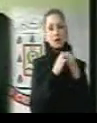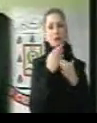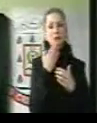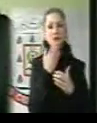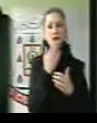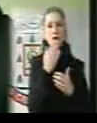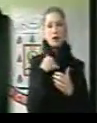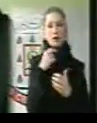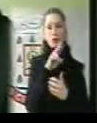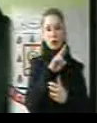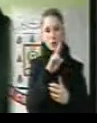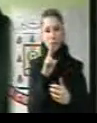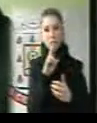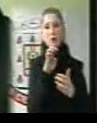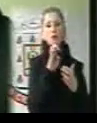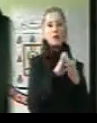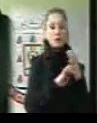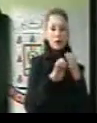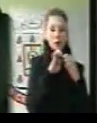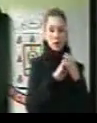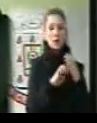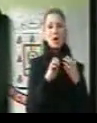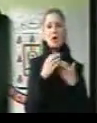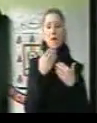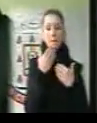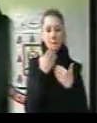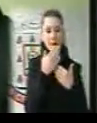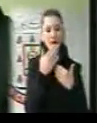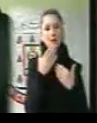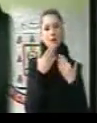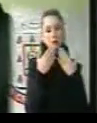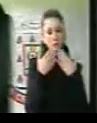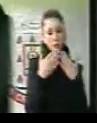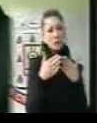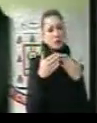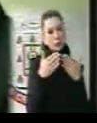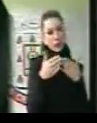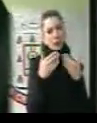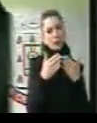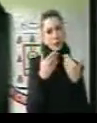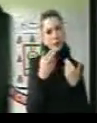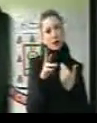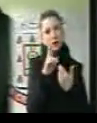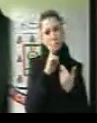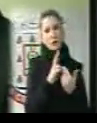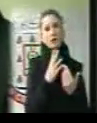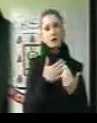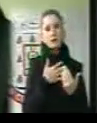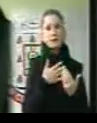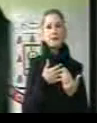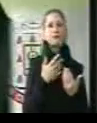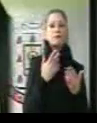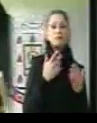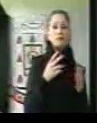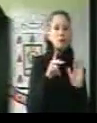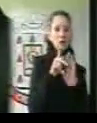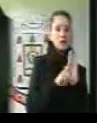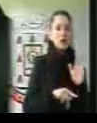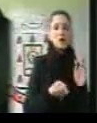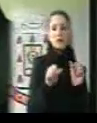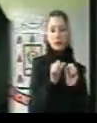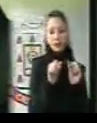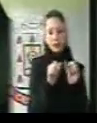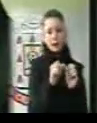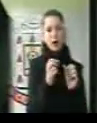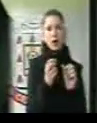nome deles registrar esse pedido mais uma vez. E a minha pergunta é se foi feito alguma coisa, se o projeto foi